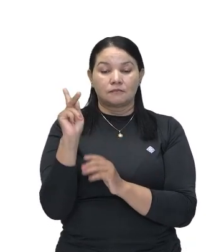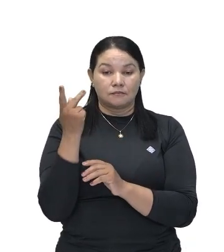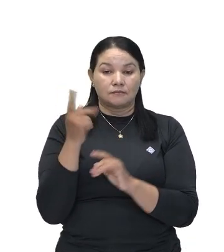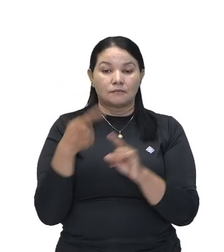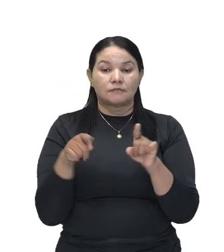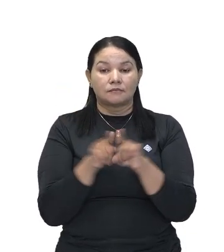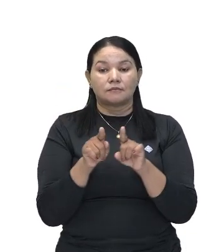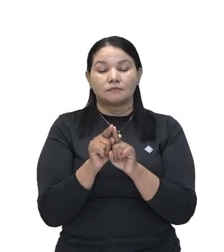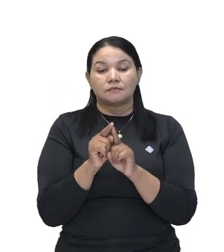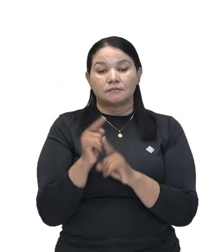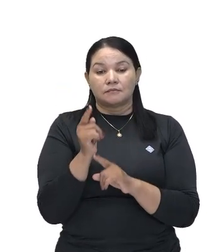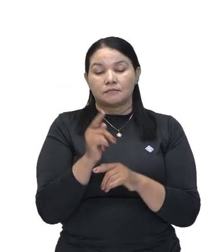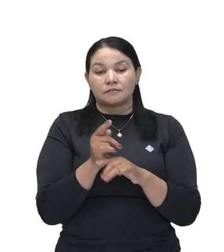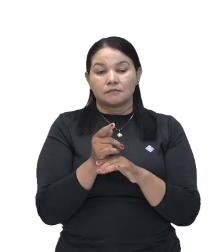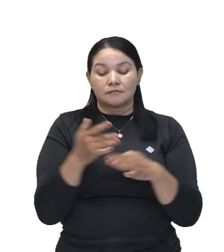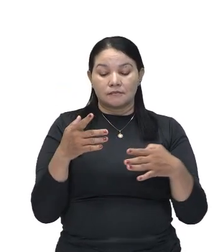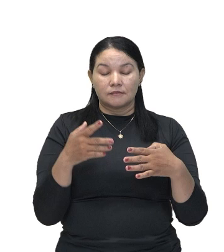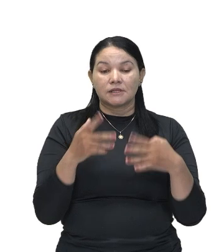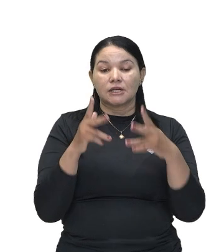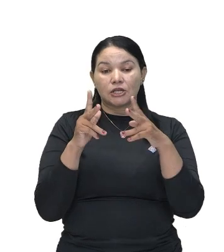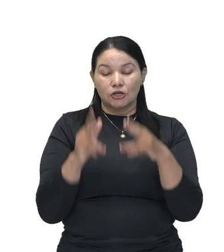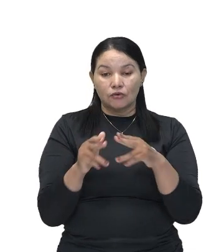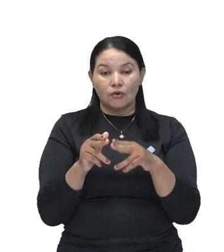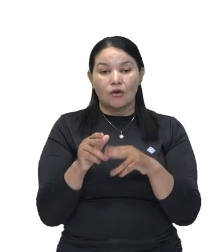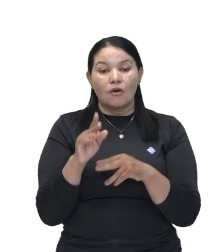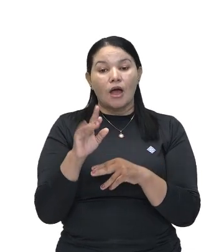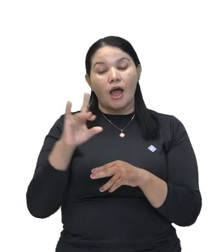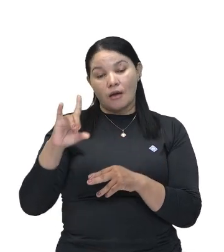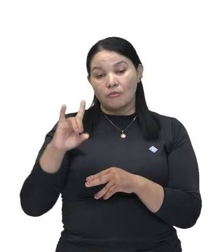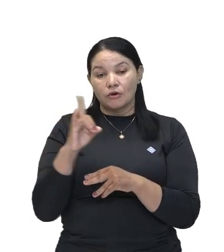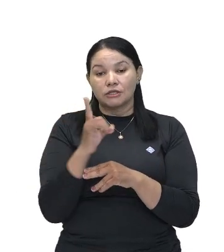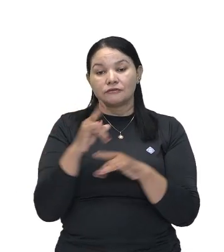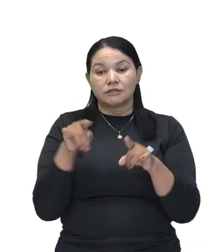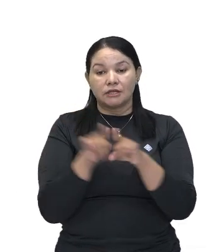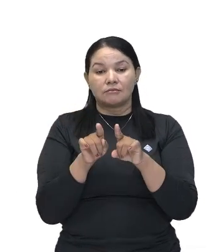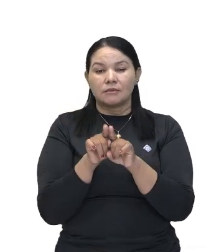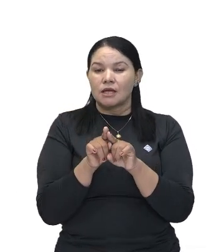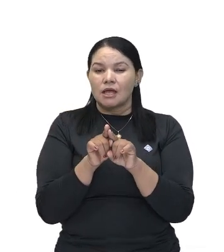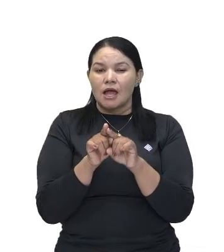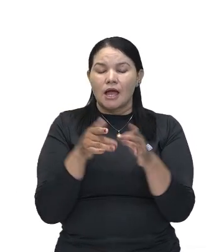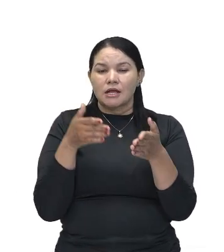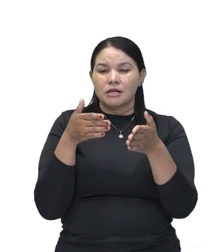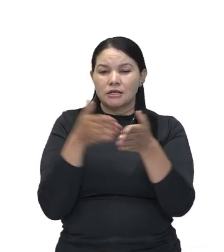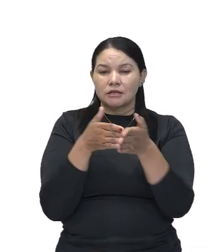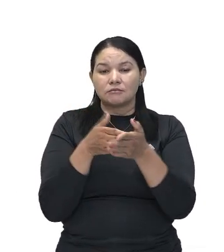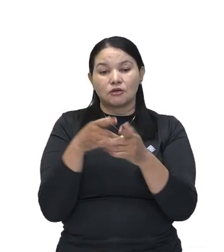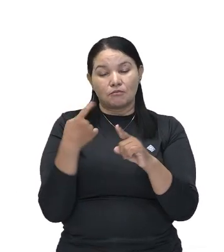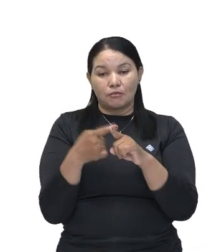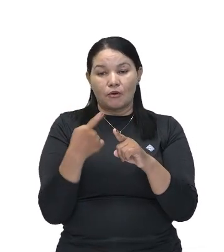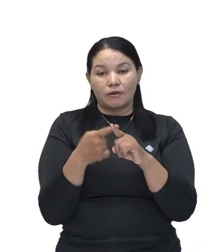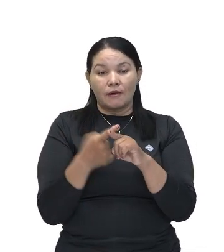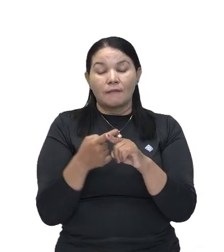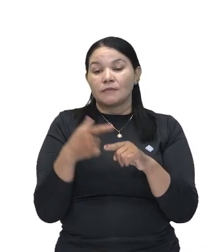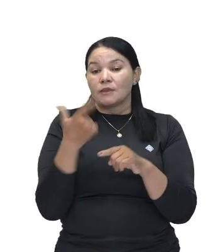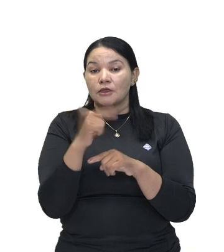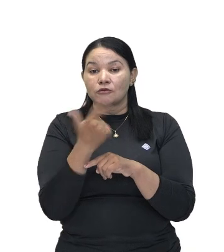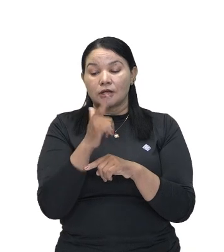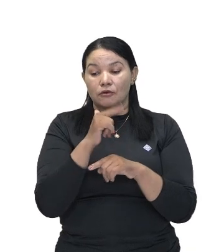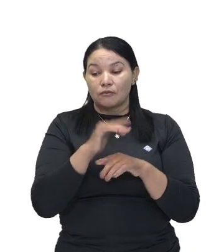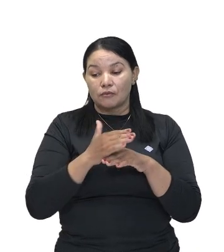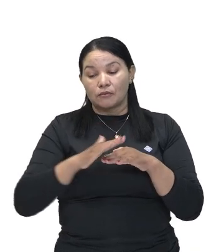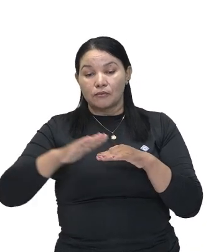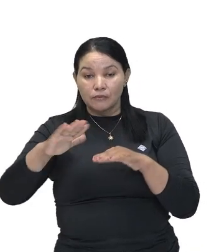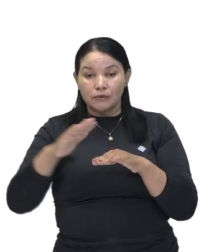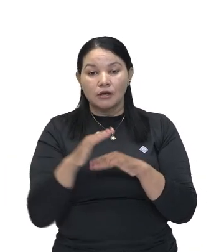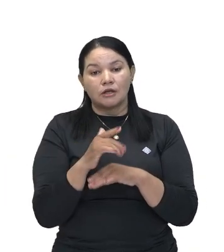assim como a Bolívia, por exemplo, ele tem essa limitação porque ele não tem litoral, ele não tem